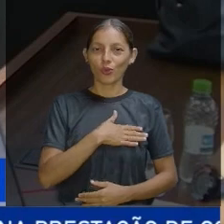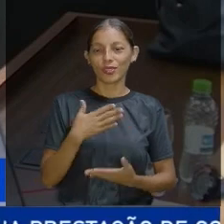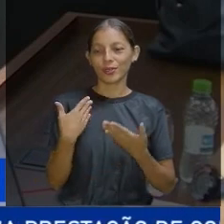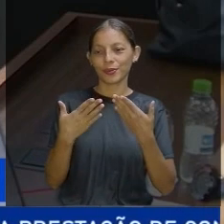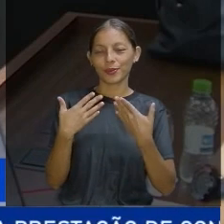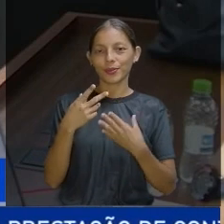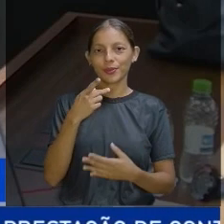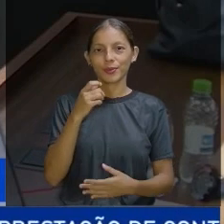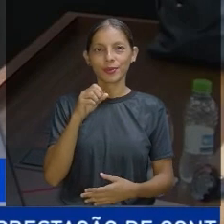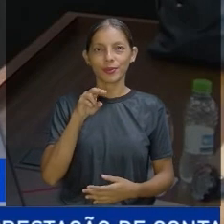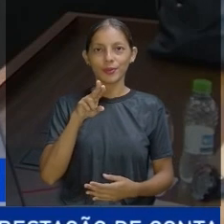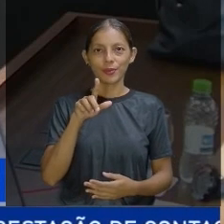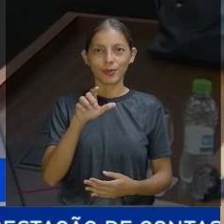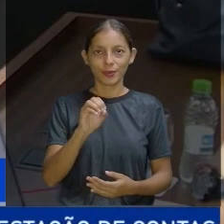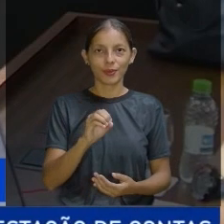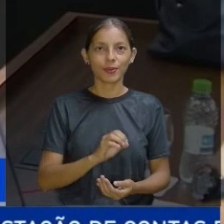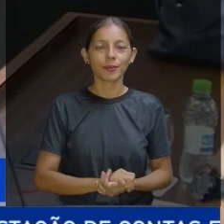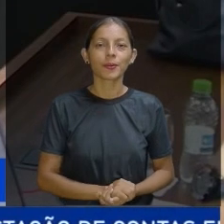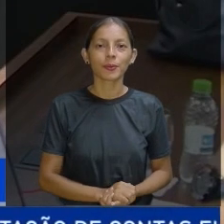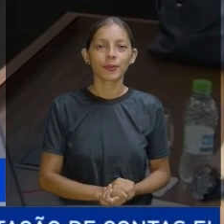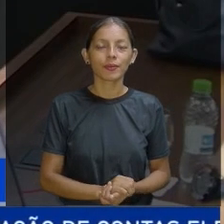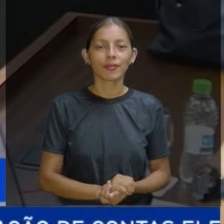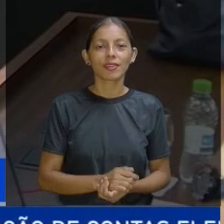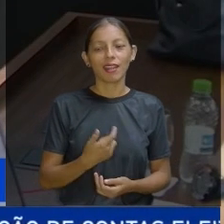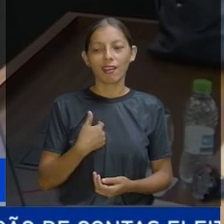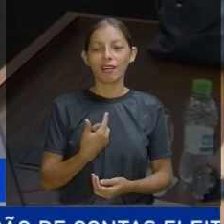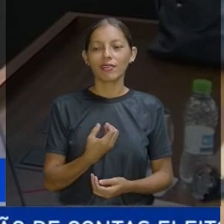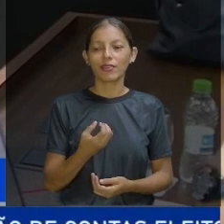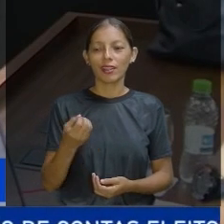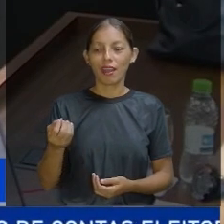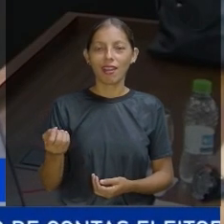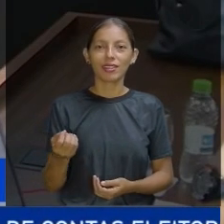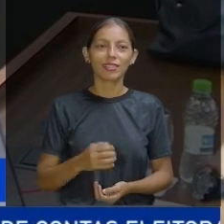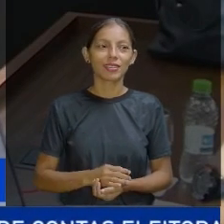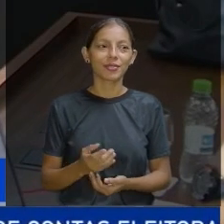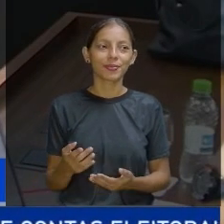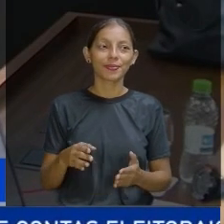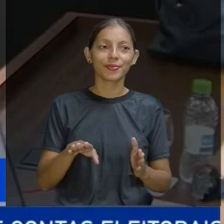são ótimas para isso, a gente passou no Oiapoque,